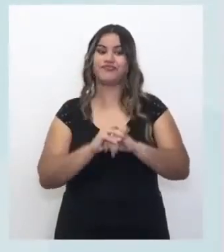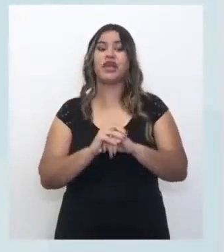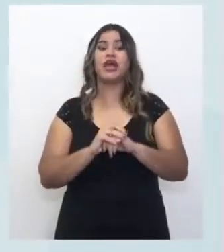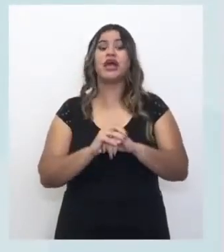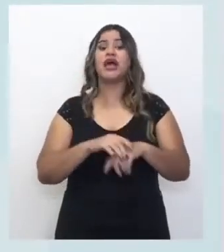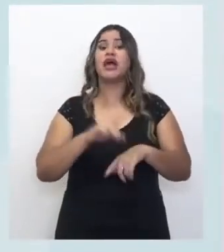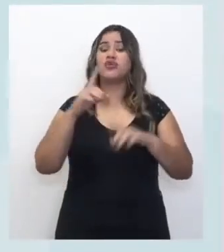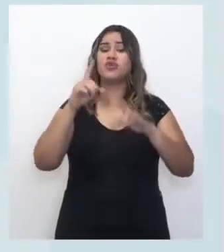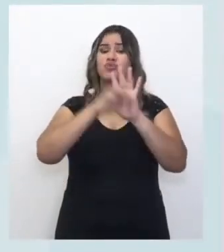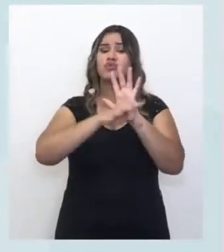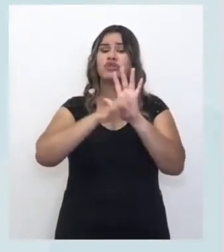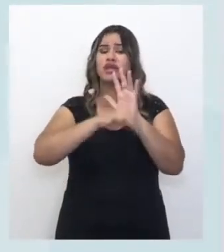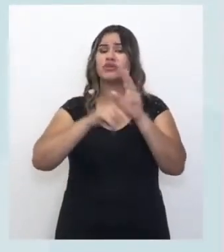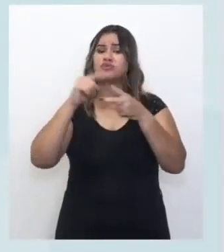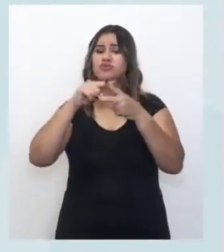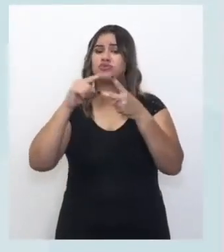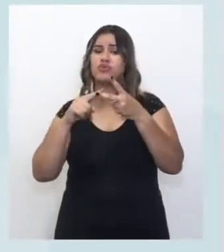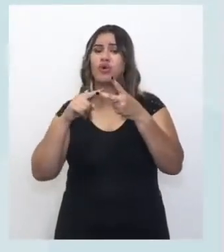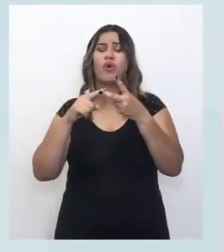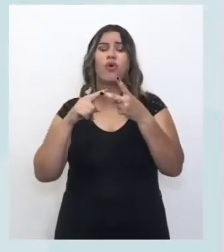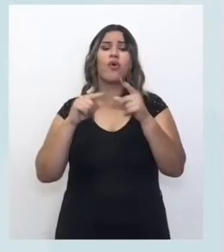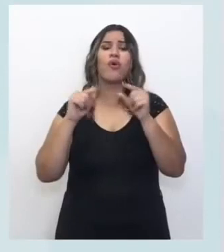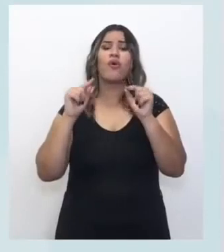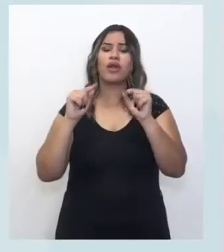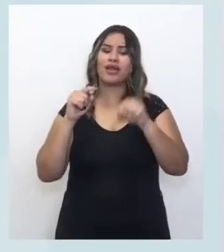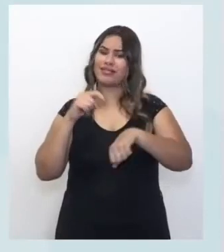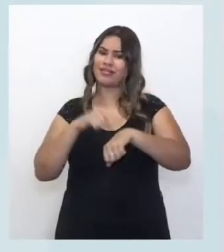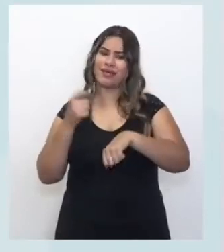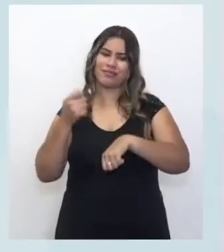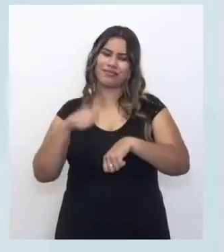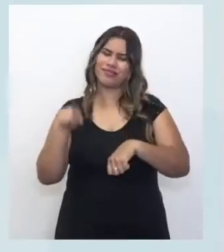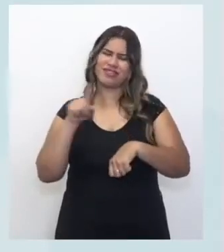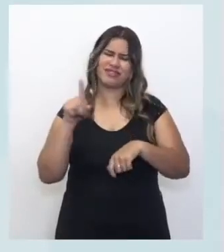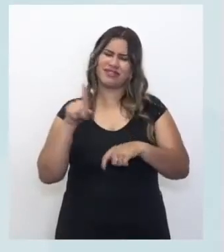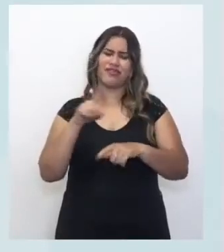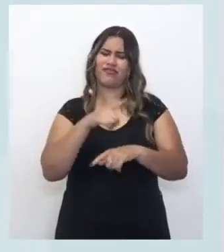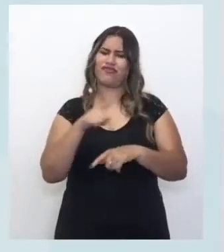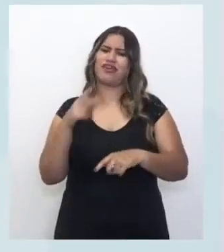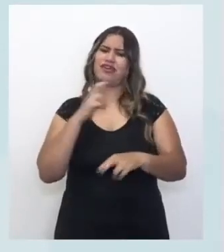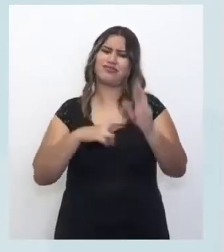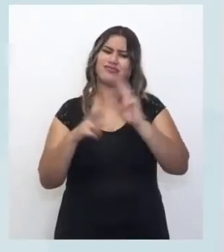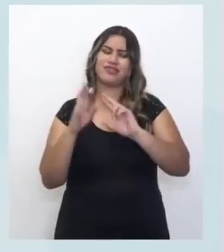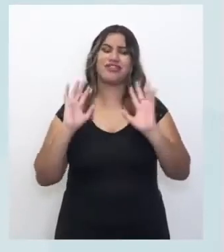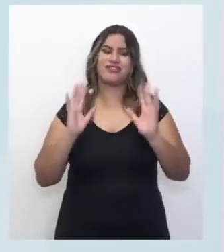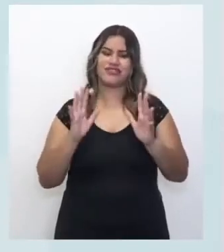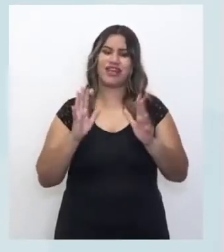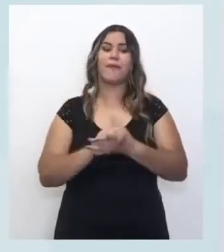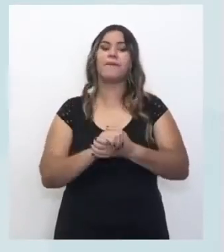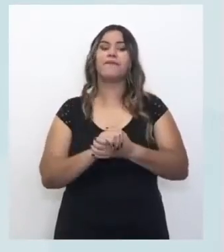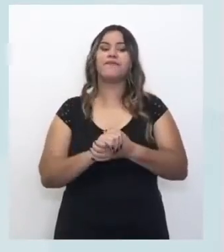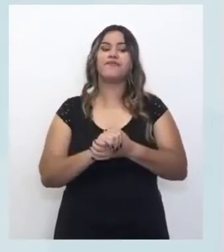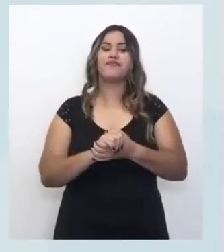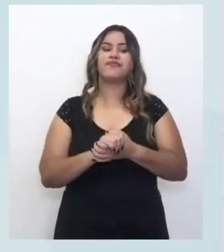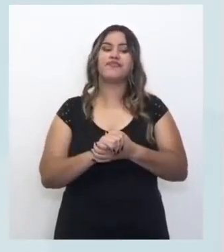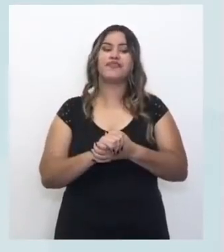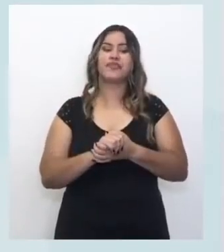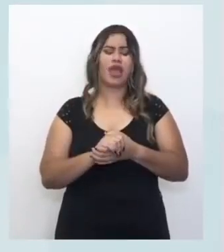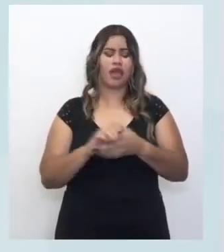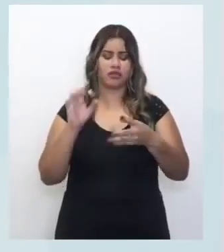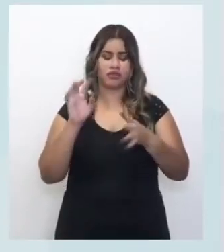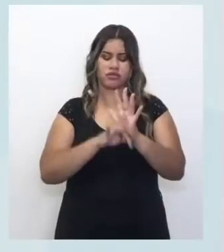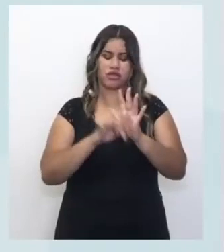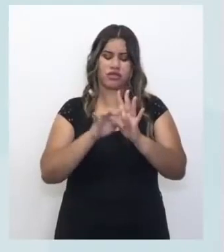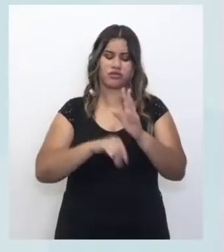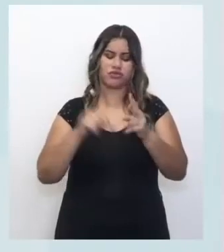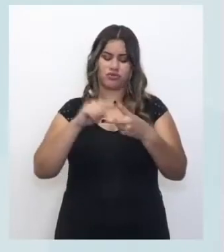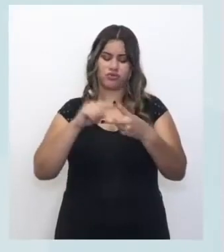objetos descritos no texto 1 e 2? Não precisa nem dar tempo, porque eles já sabem e eu sei que eles já vão subir a resposta aí. Os seres que são descritos